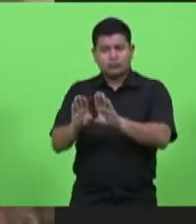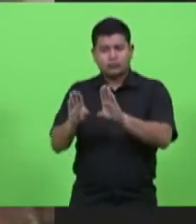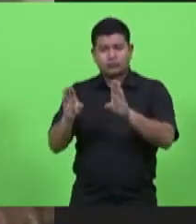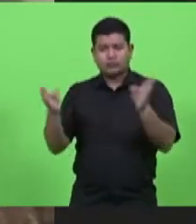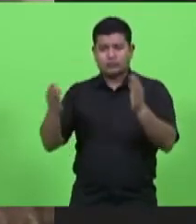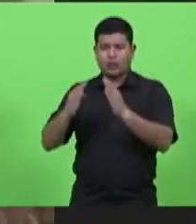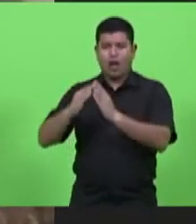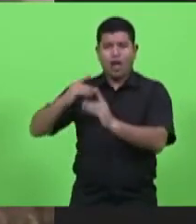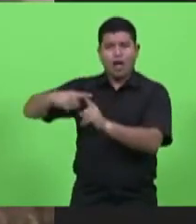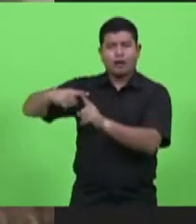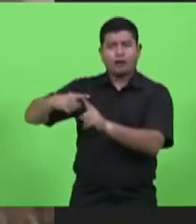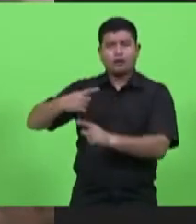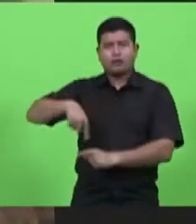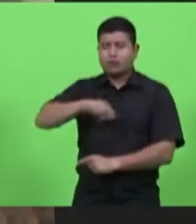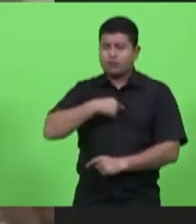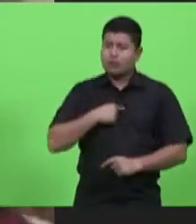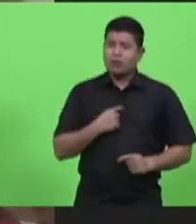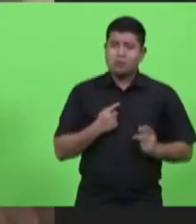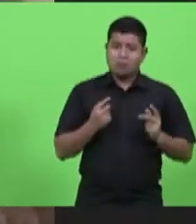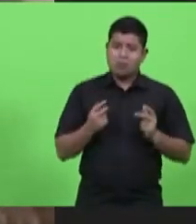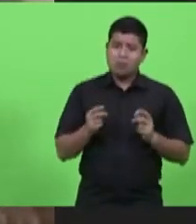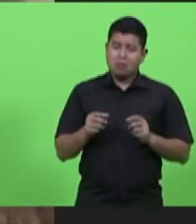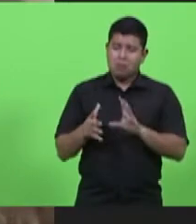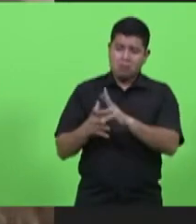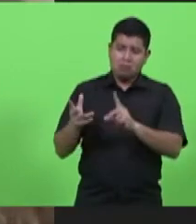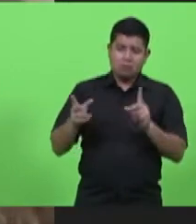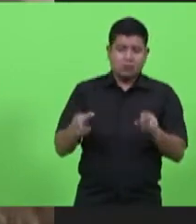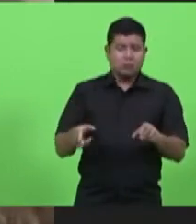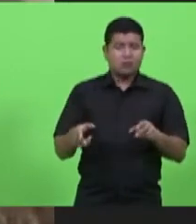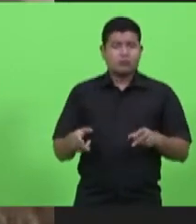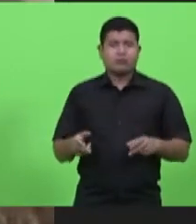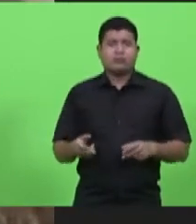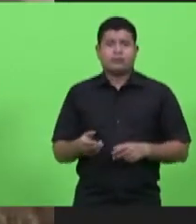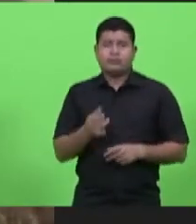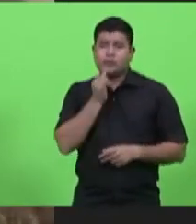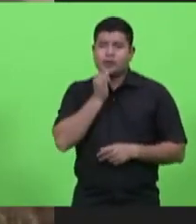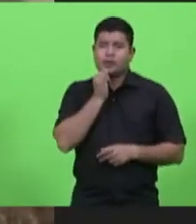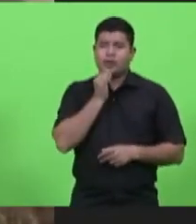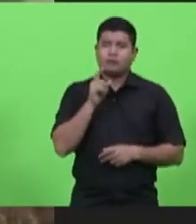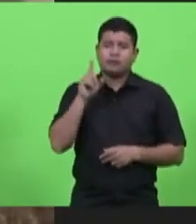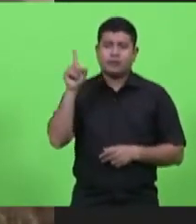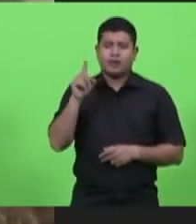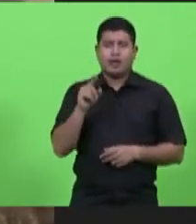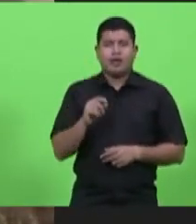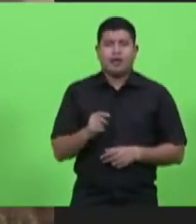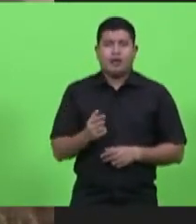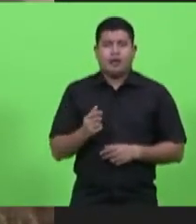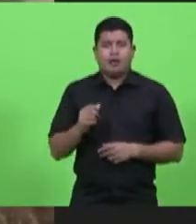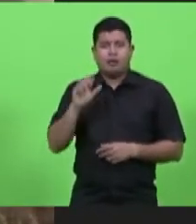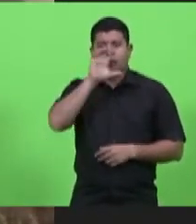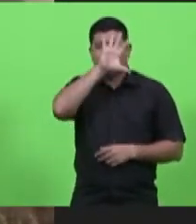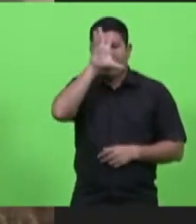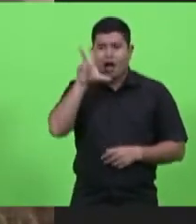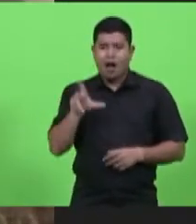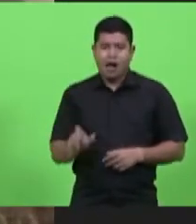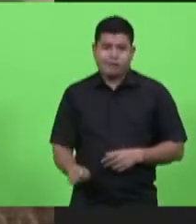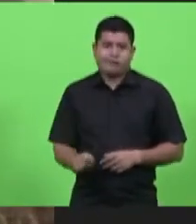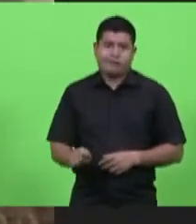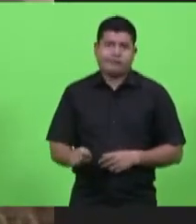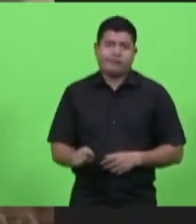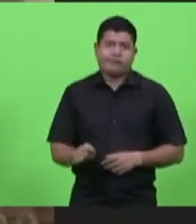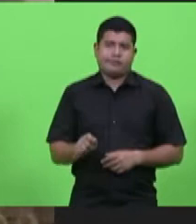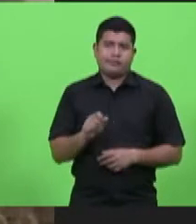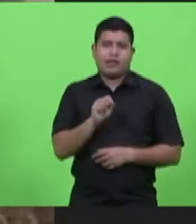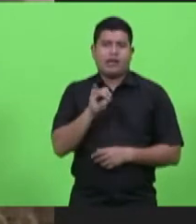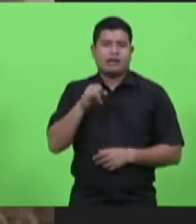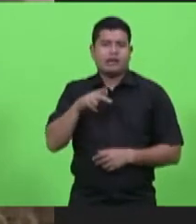acho que a gente poderia caminhar. Poderíamos citar outros exemplos, como do país de Singapura. Lá a pandemia começou em janeiro desse ano, e já